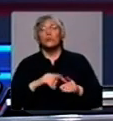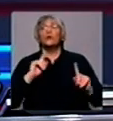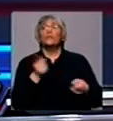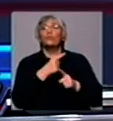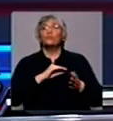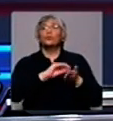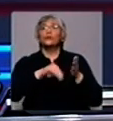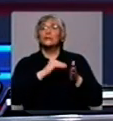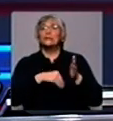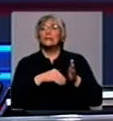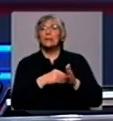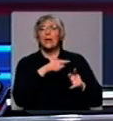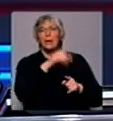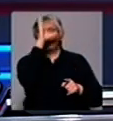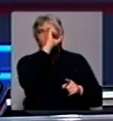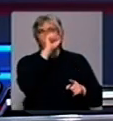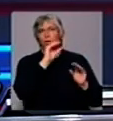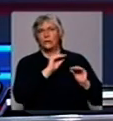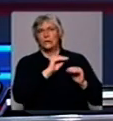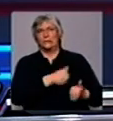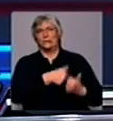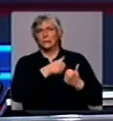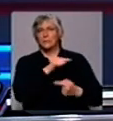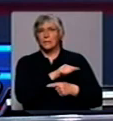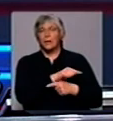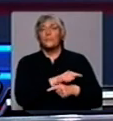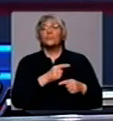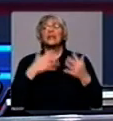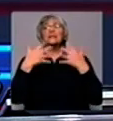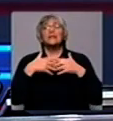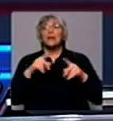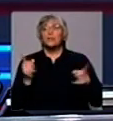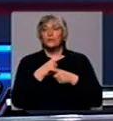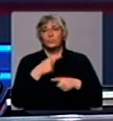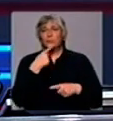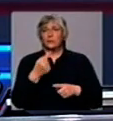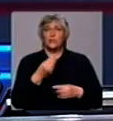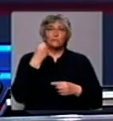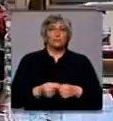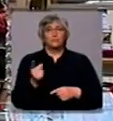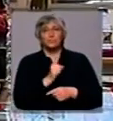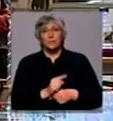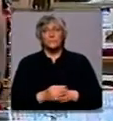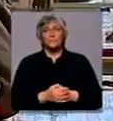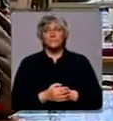nas mãos do Ministério da Educação. A oposição e os sindicatos de professores contestam a ideia.